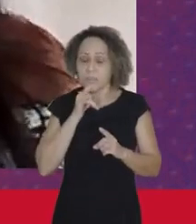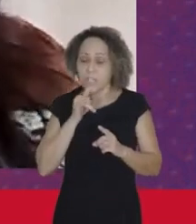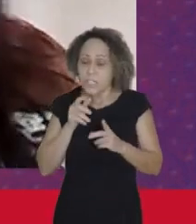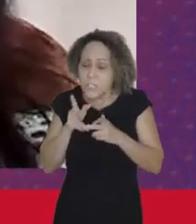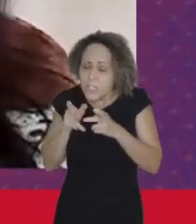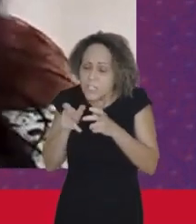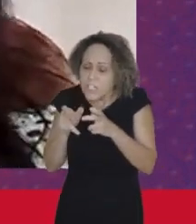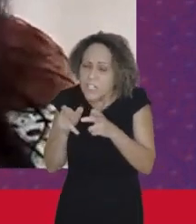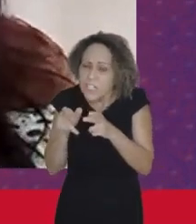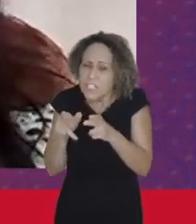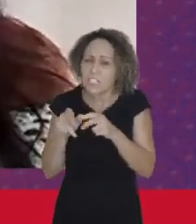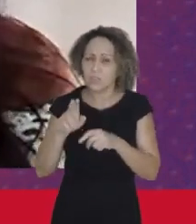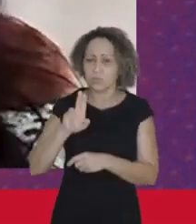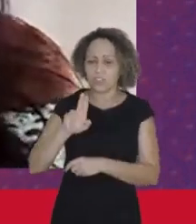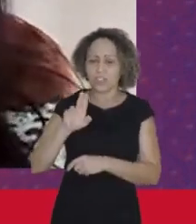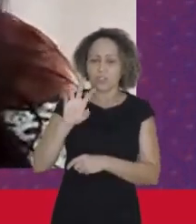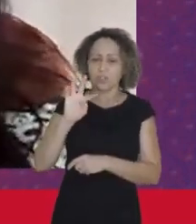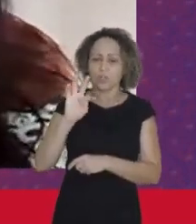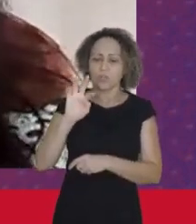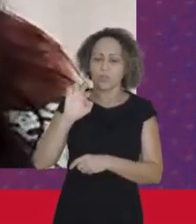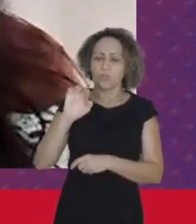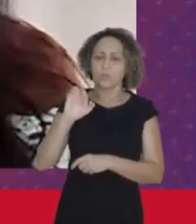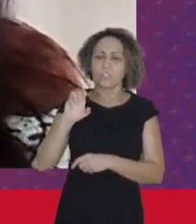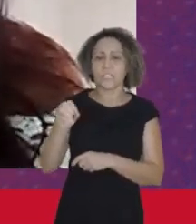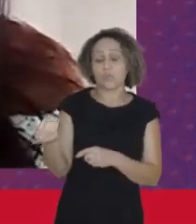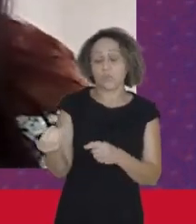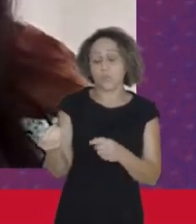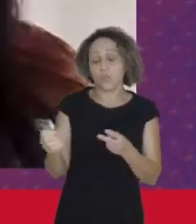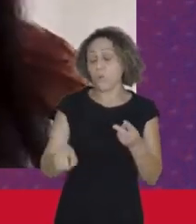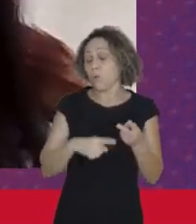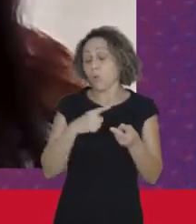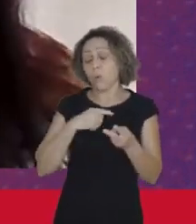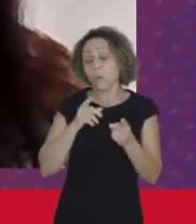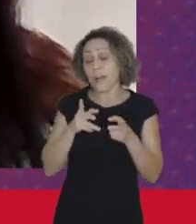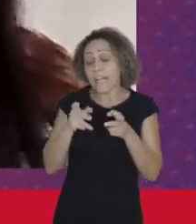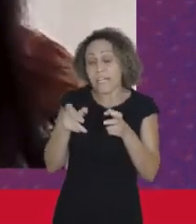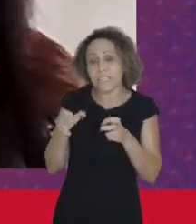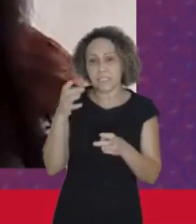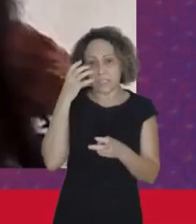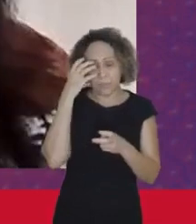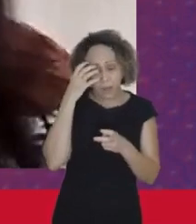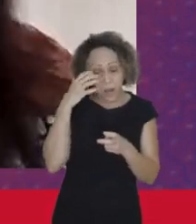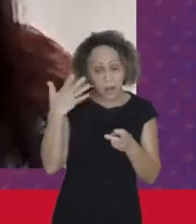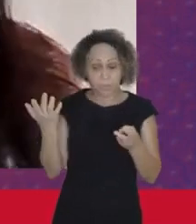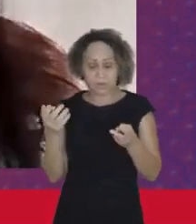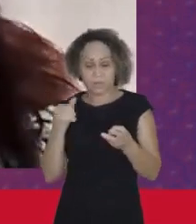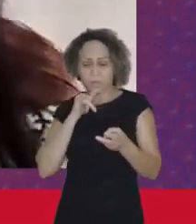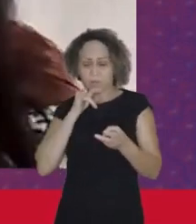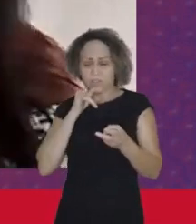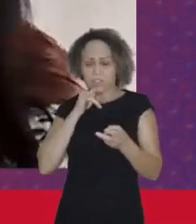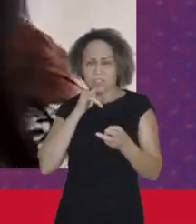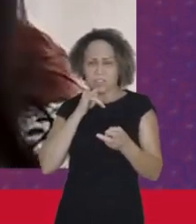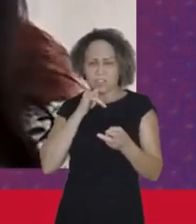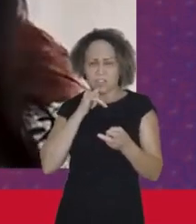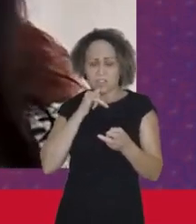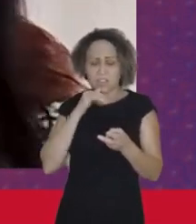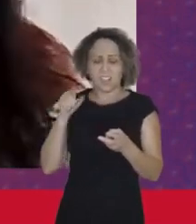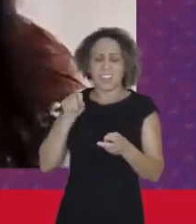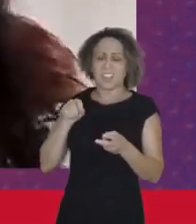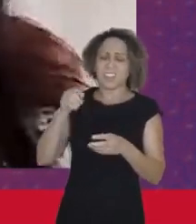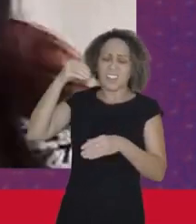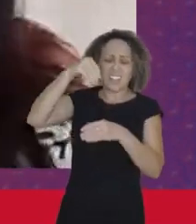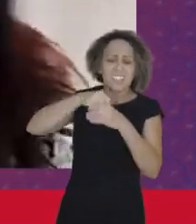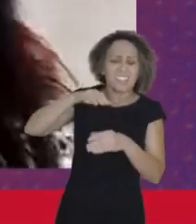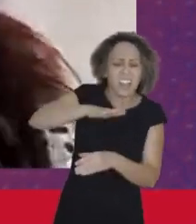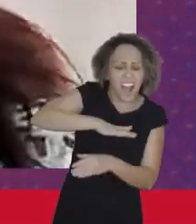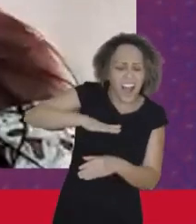mama, exatamente por não ter acesso ao serviço do âmbito da saúde, no caso, voltado para a mulher com